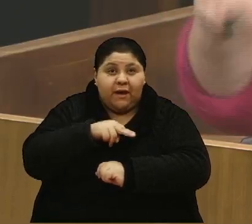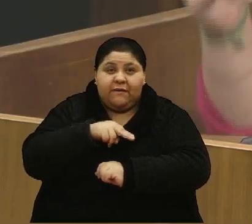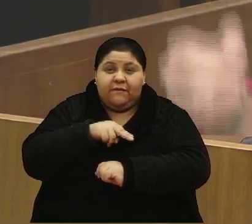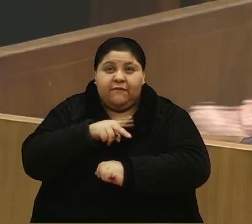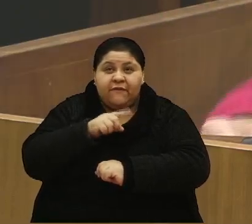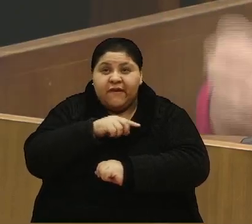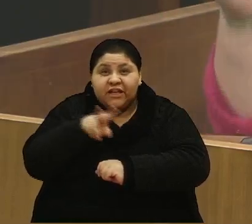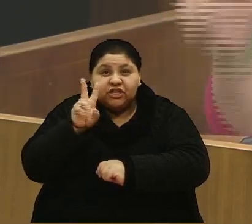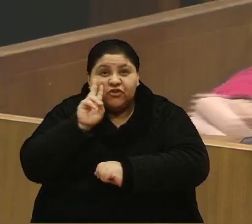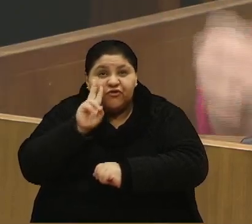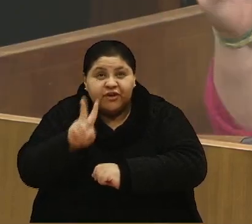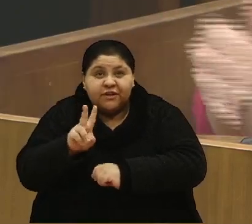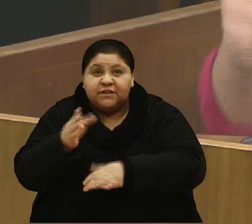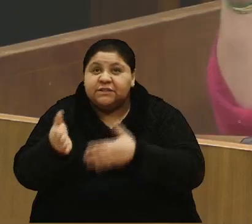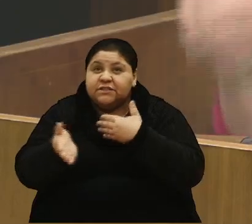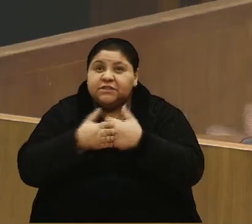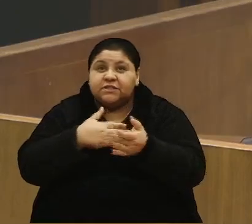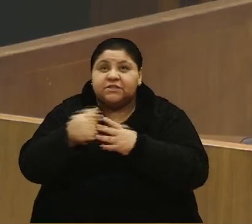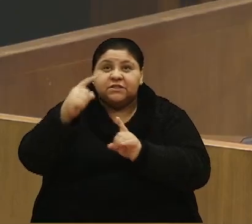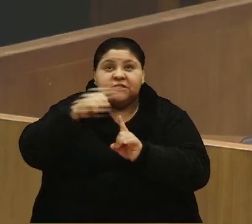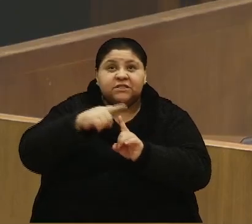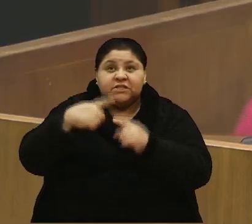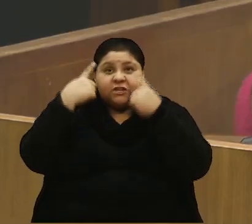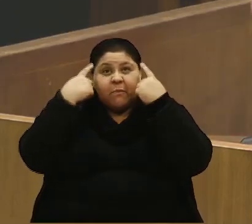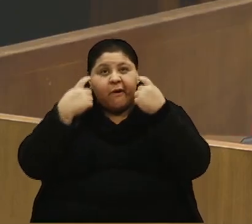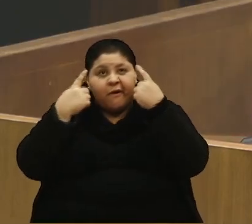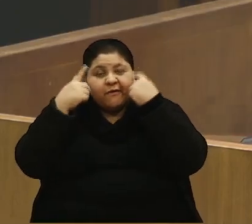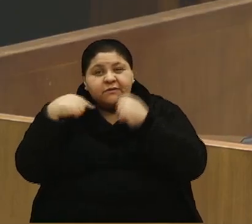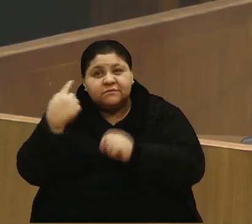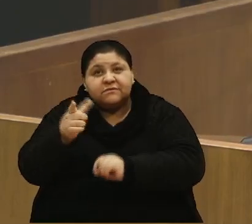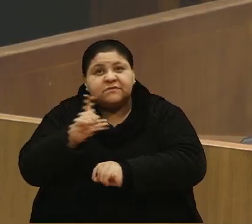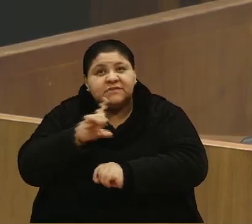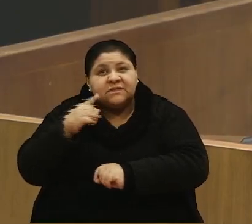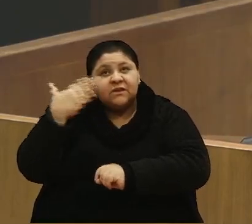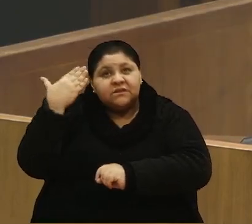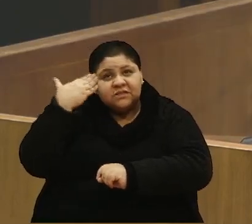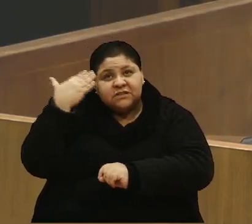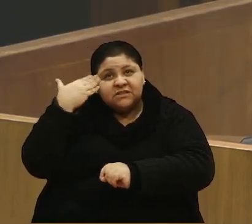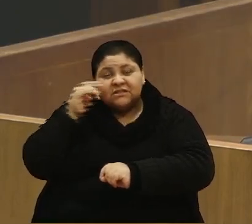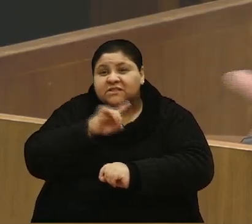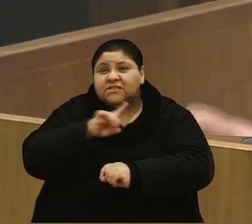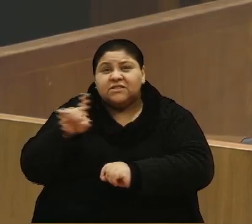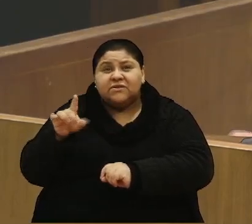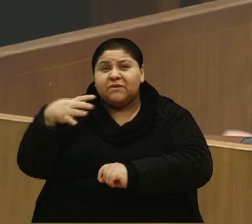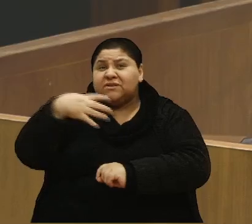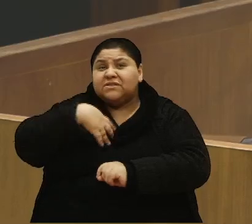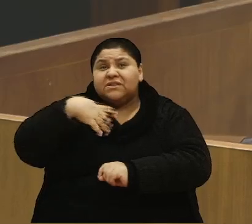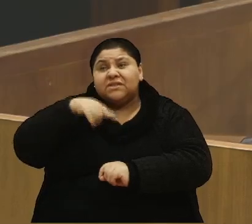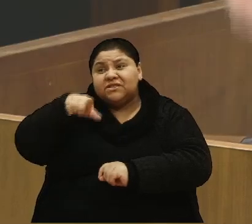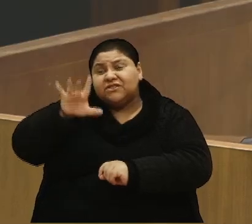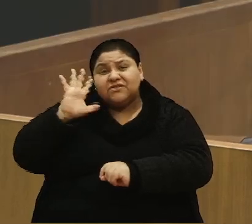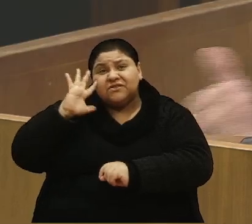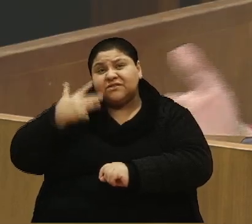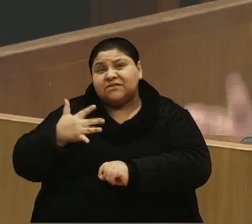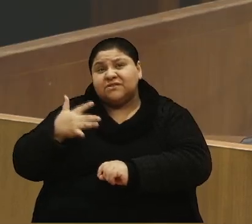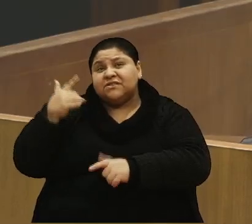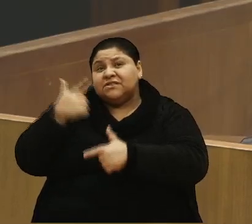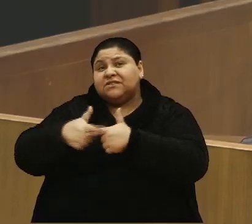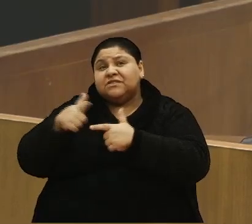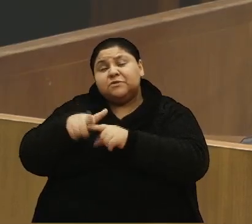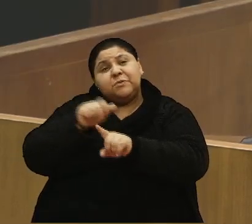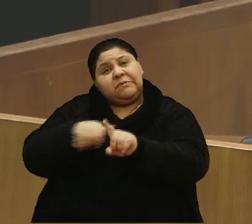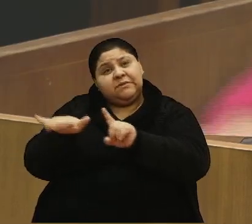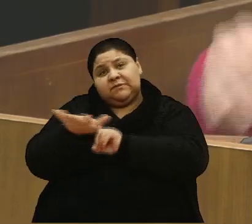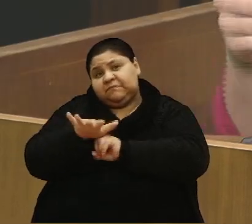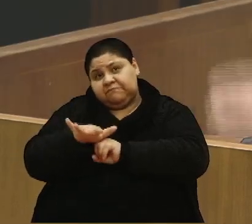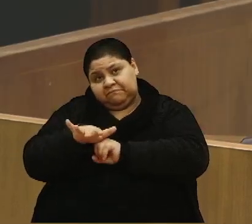Quando a gente vê qualquer tipo de violência, nós temos que saber que não é essa forma que nós vamos resolver os problemas da nossa